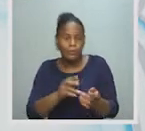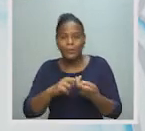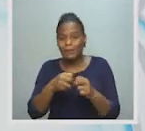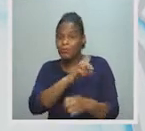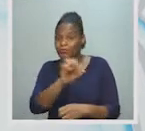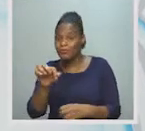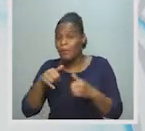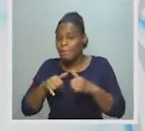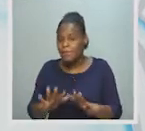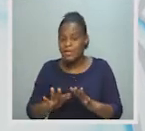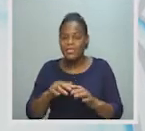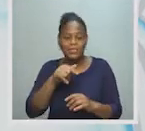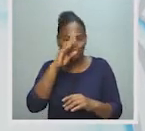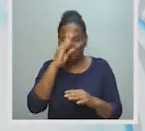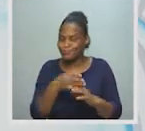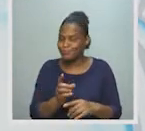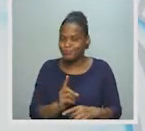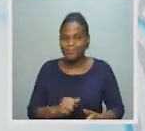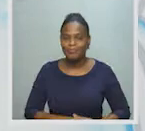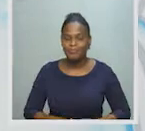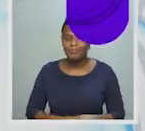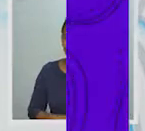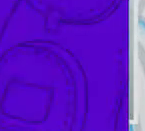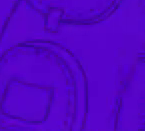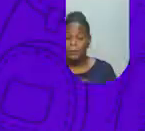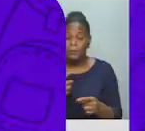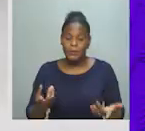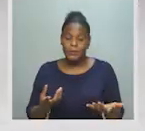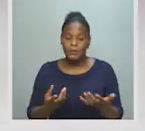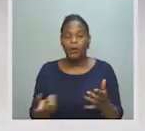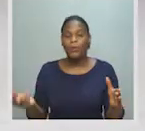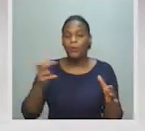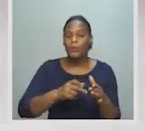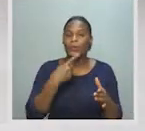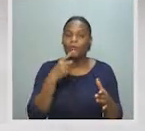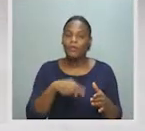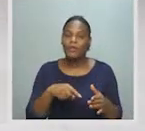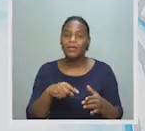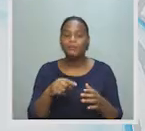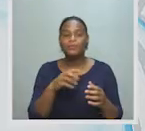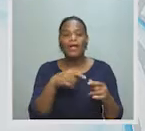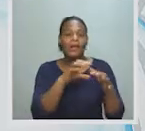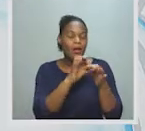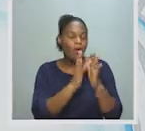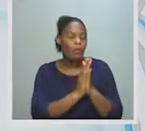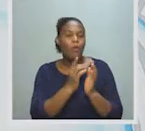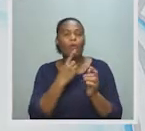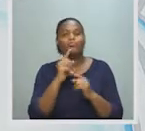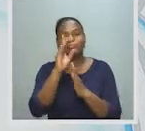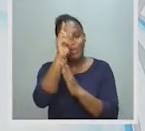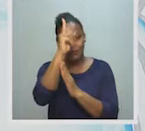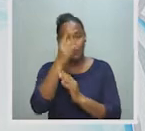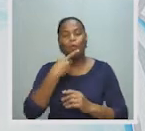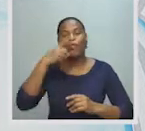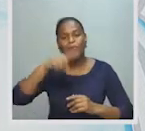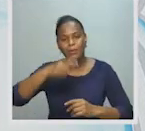todos os seus problemas. No entanto, isso não aconteceu. Daí o regresso ao sagrado, ou seja,